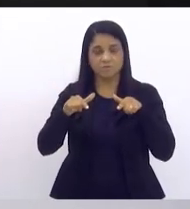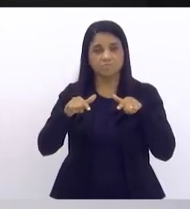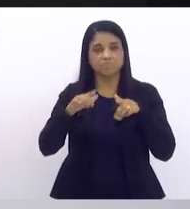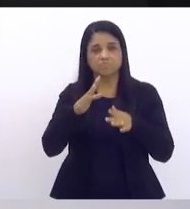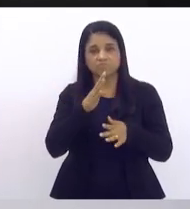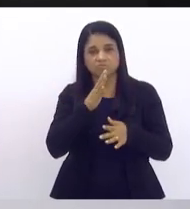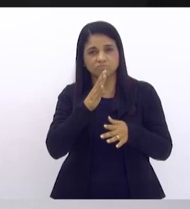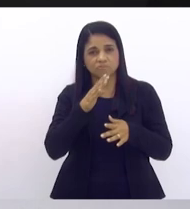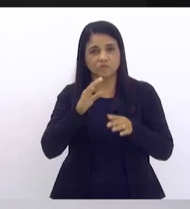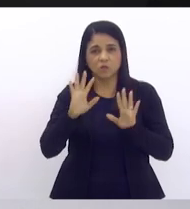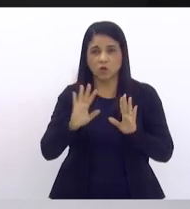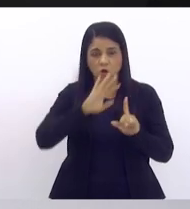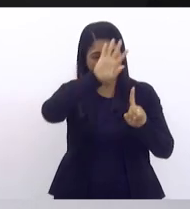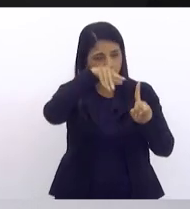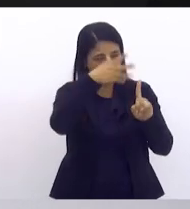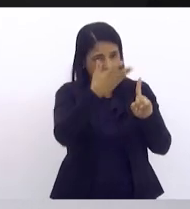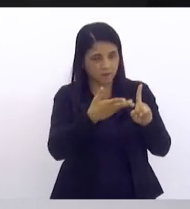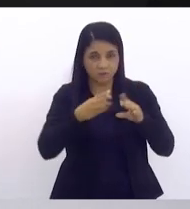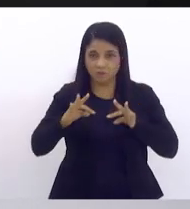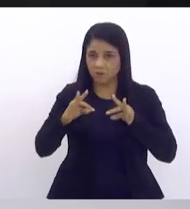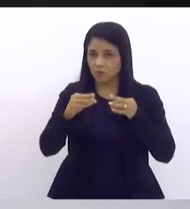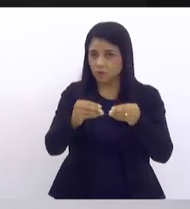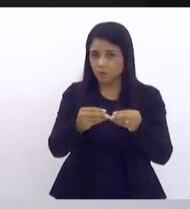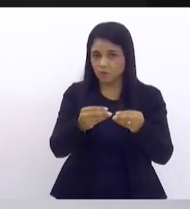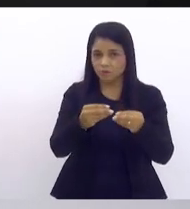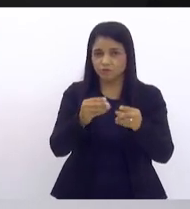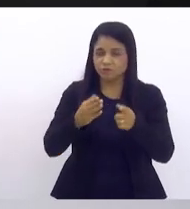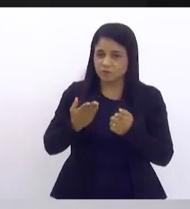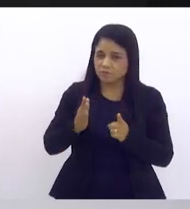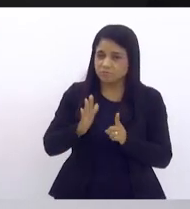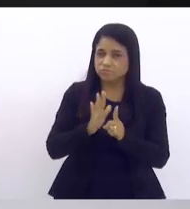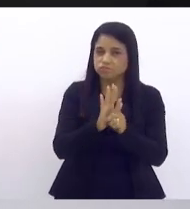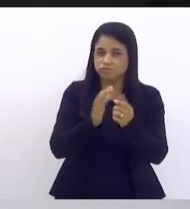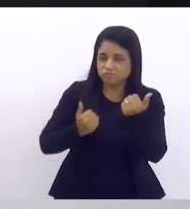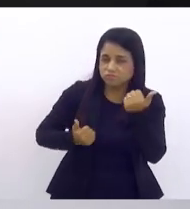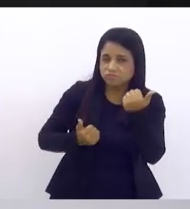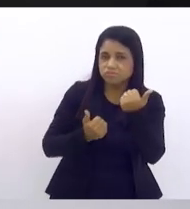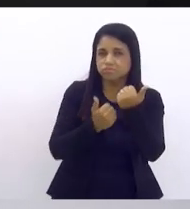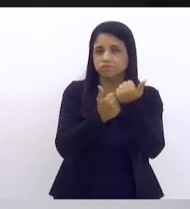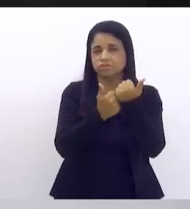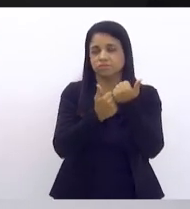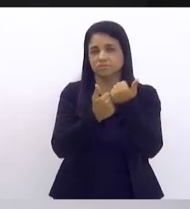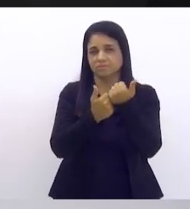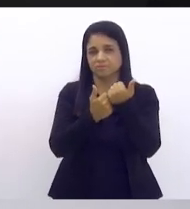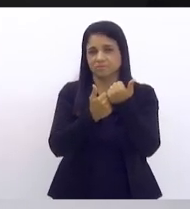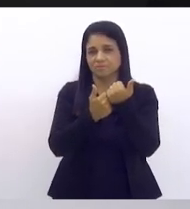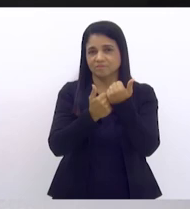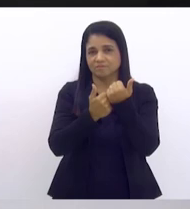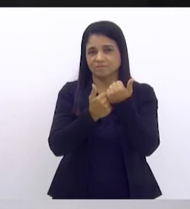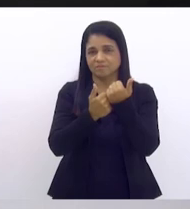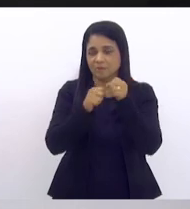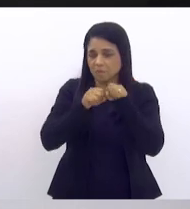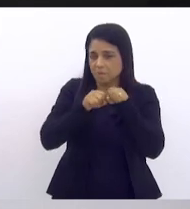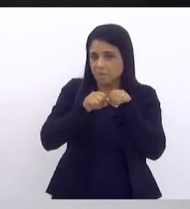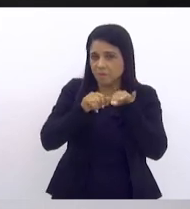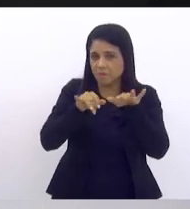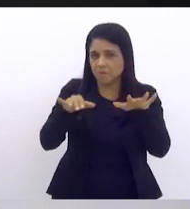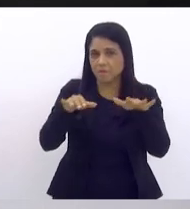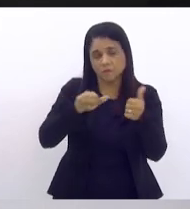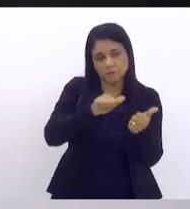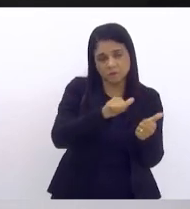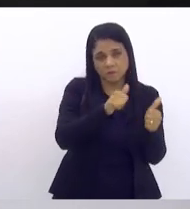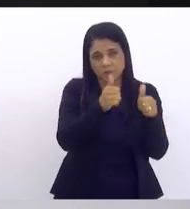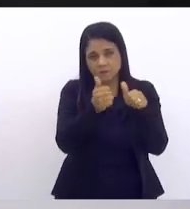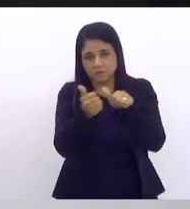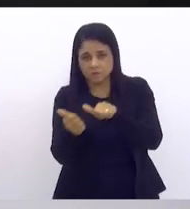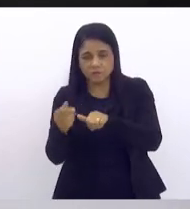reconhecimento em homenagem a todos os que colaboraram e colaboram com a difusão do batismo